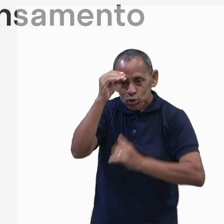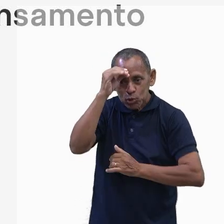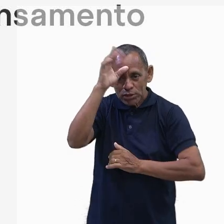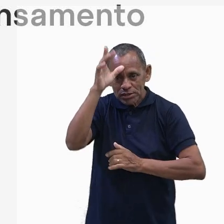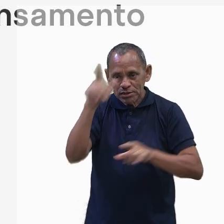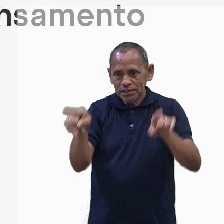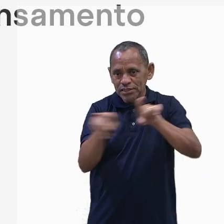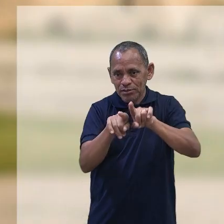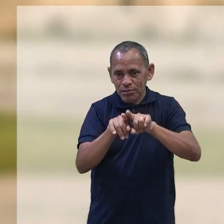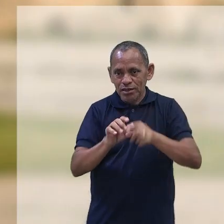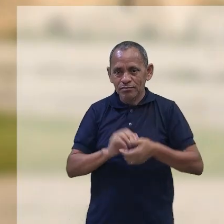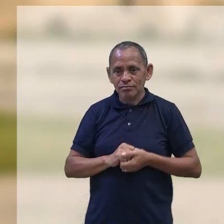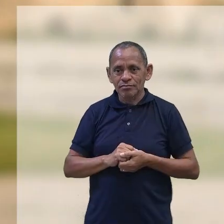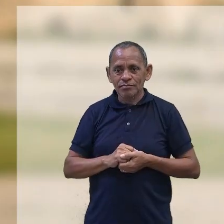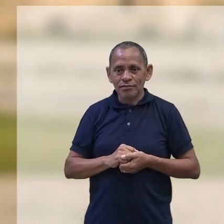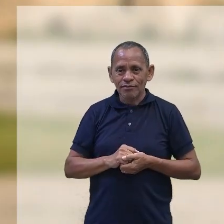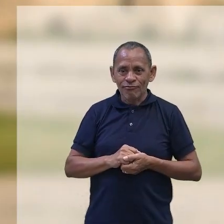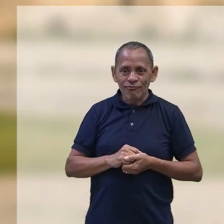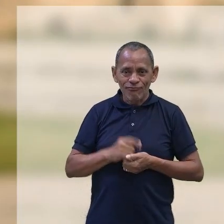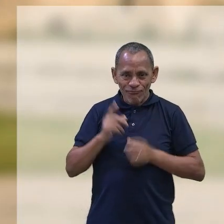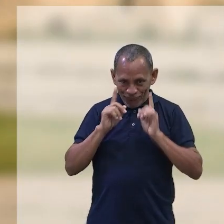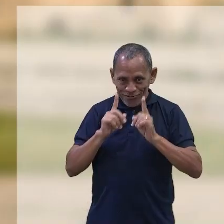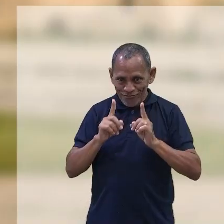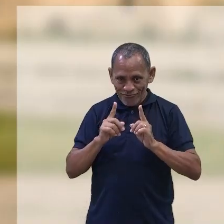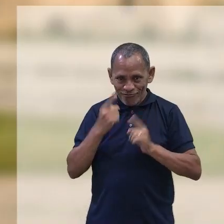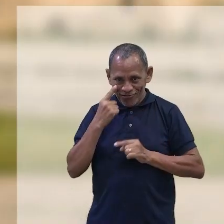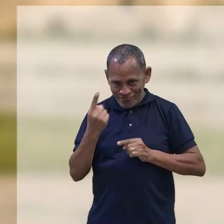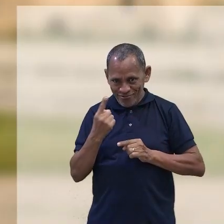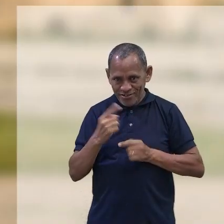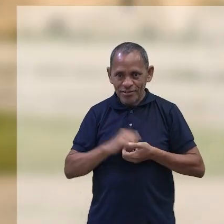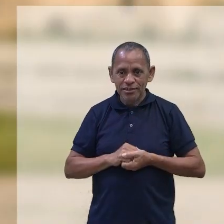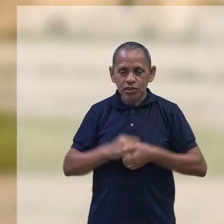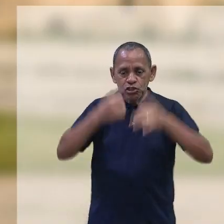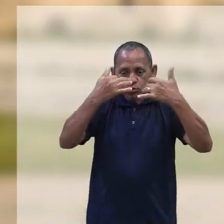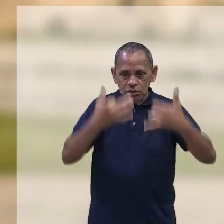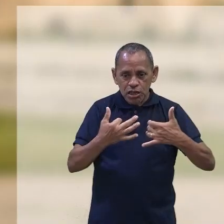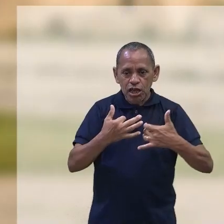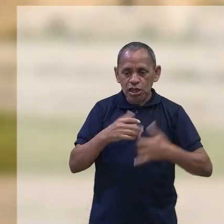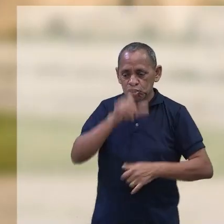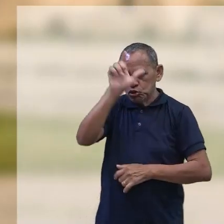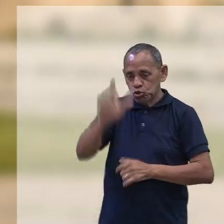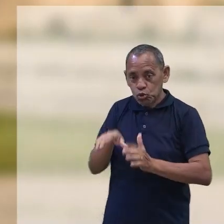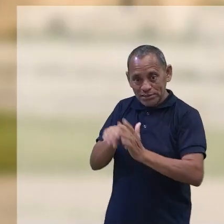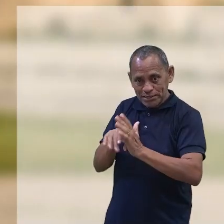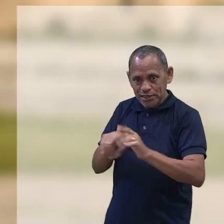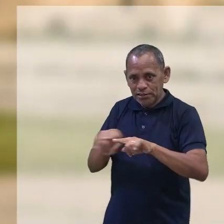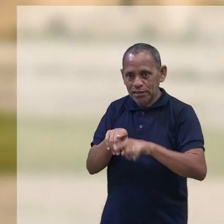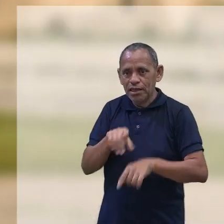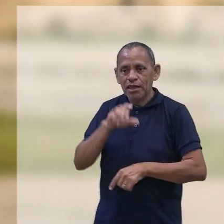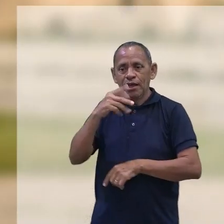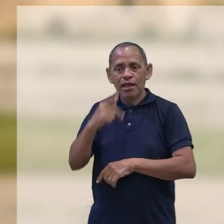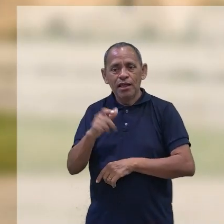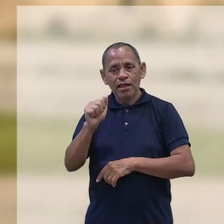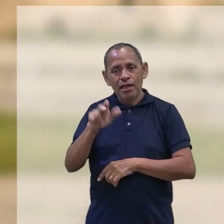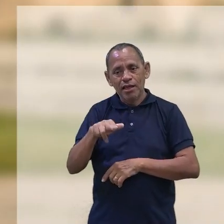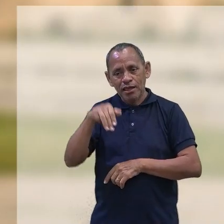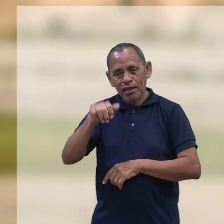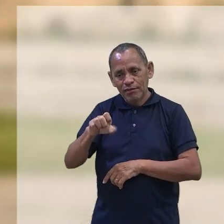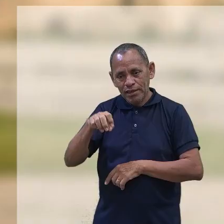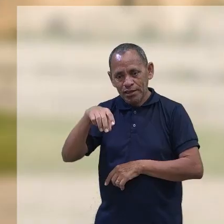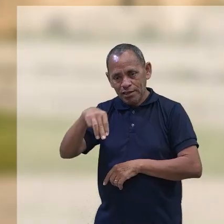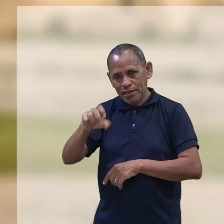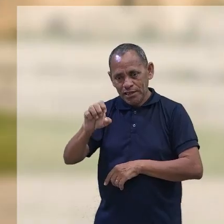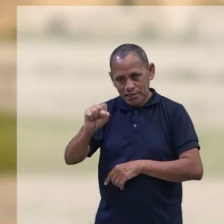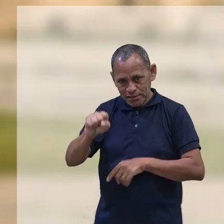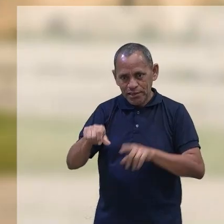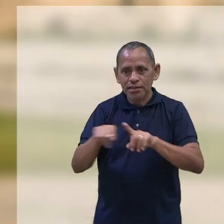conhecimento. Nós estamos falando da concepção de Parmênides, tá bom? Isso daí vai gerar muita confusão na filosofia depois,